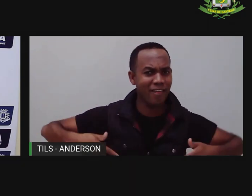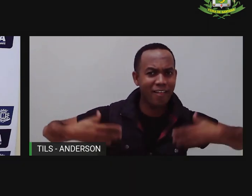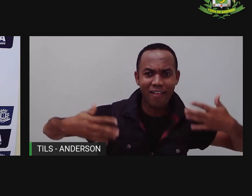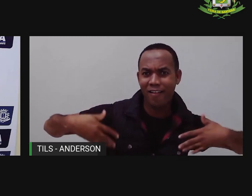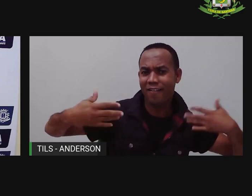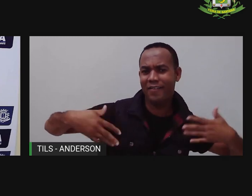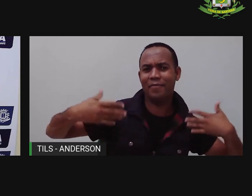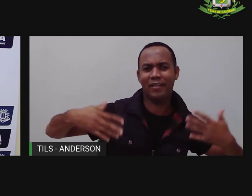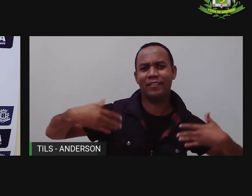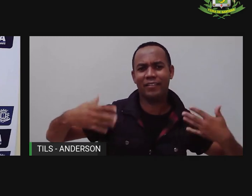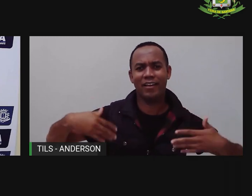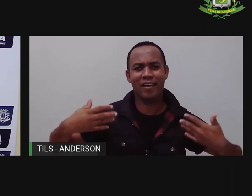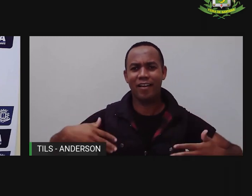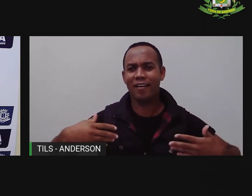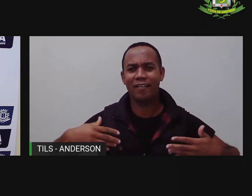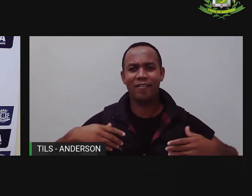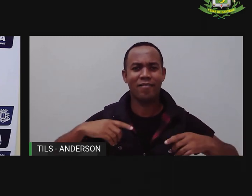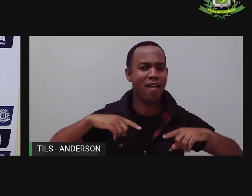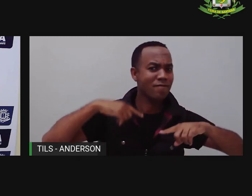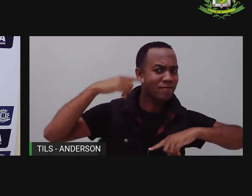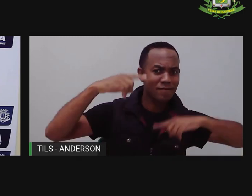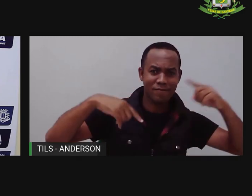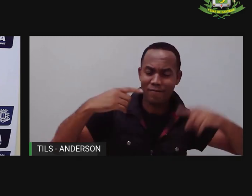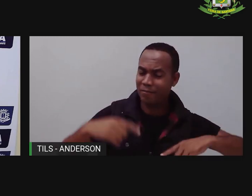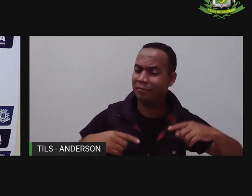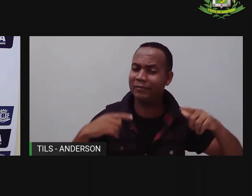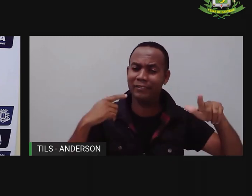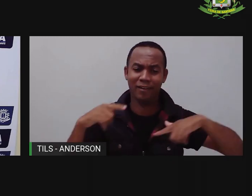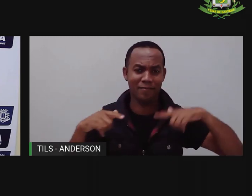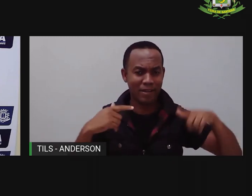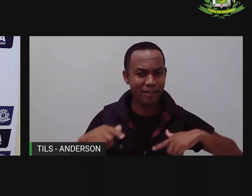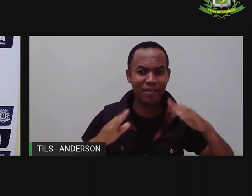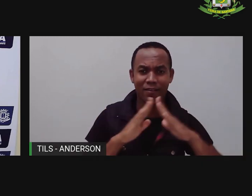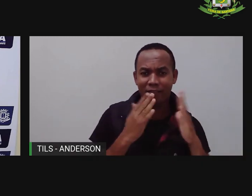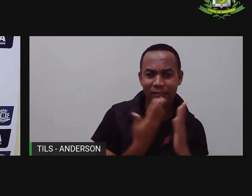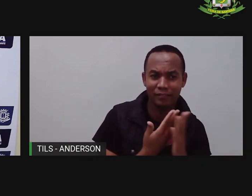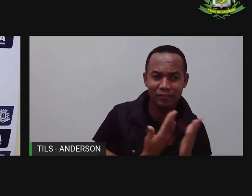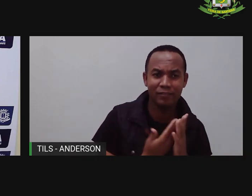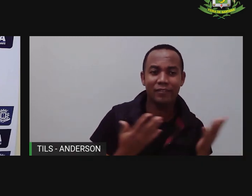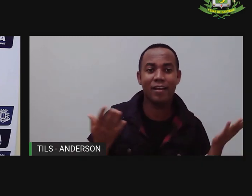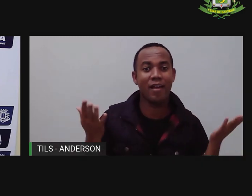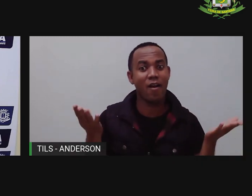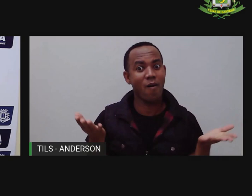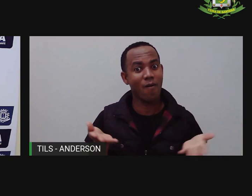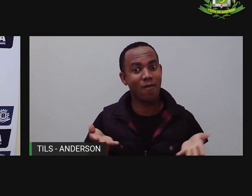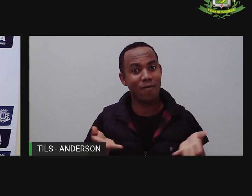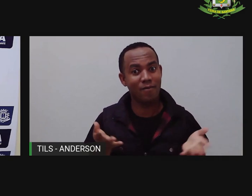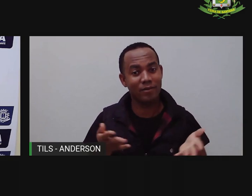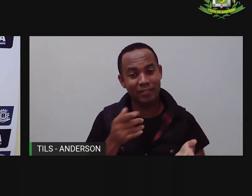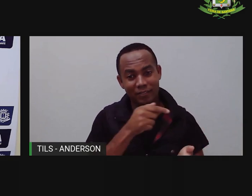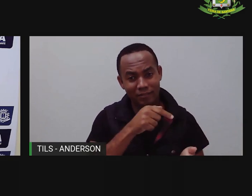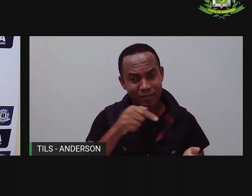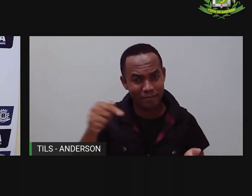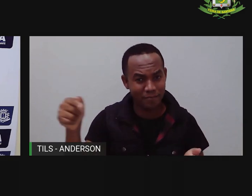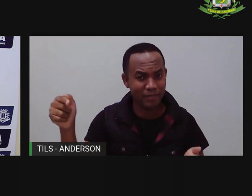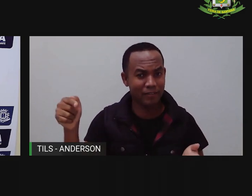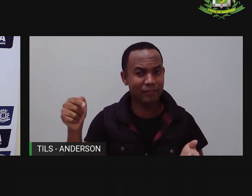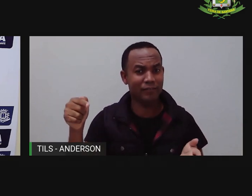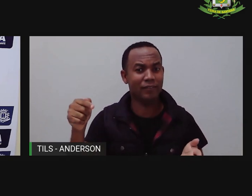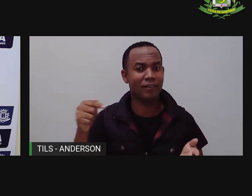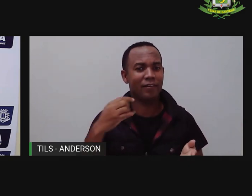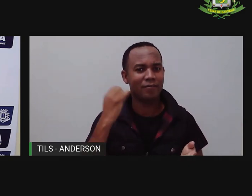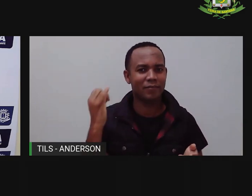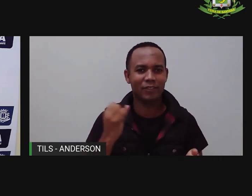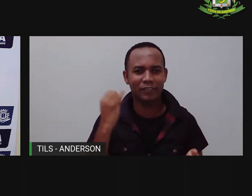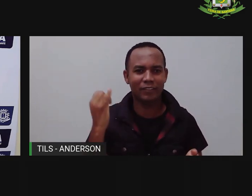Levanta, sacode a poeira e dá a volta por cima. Por quê? Mais uma semana de aula, Anderson. E